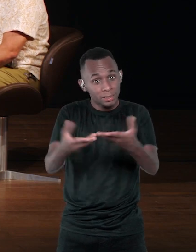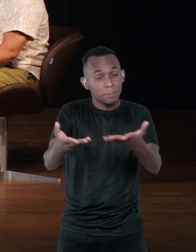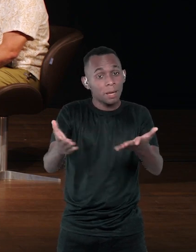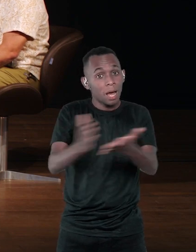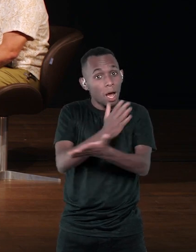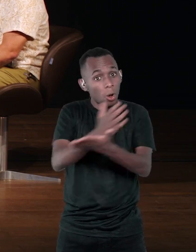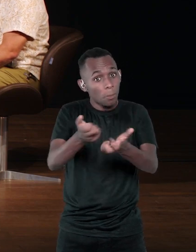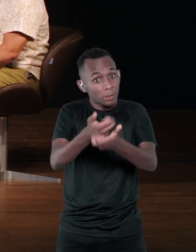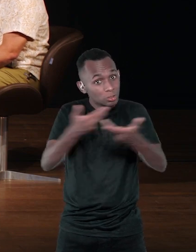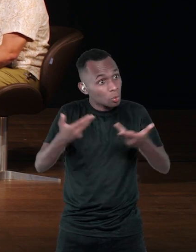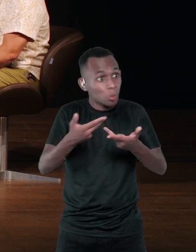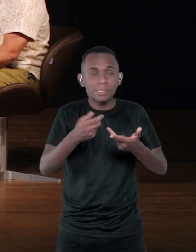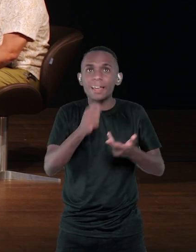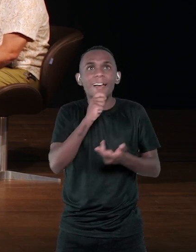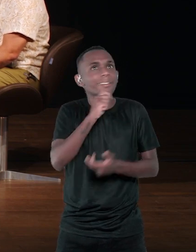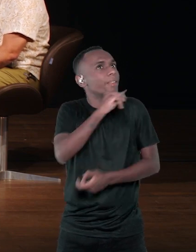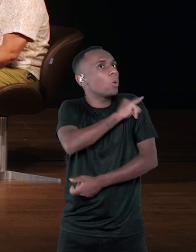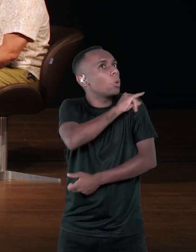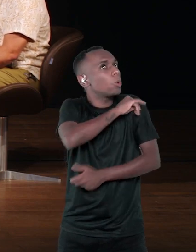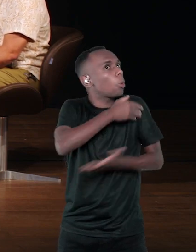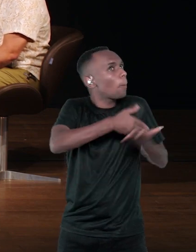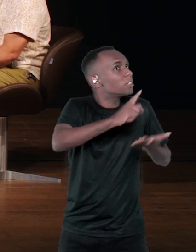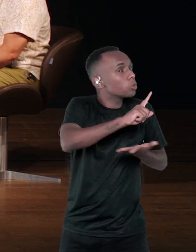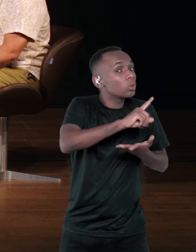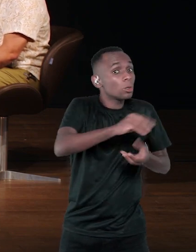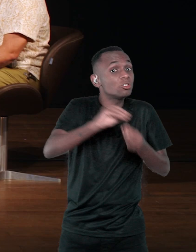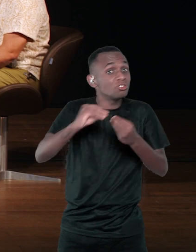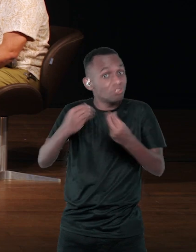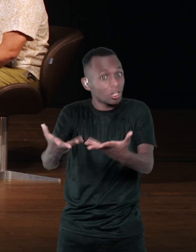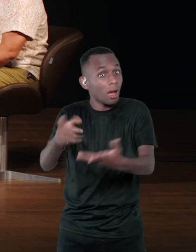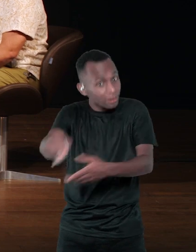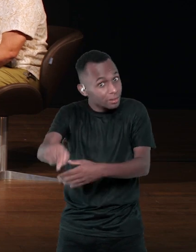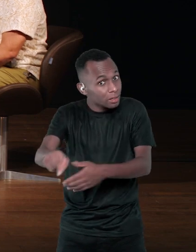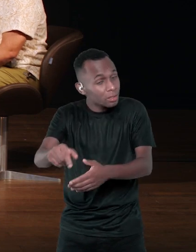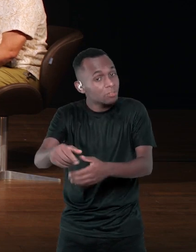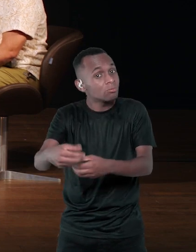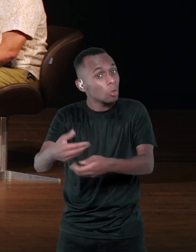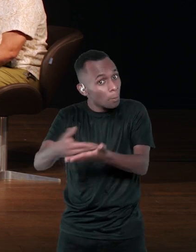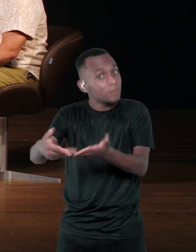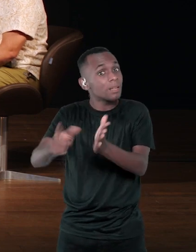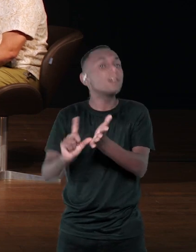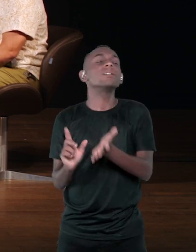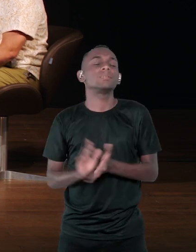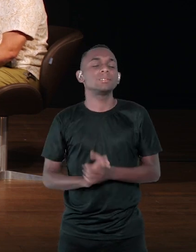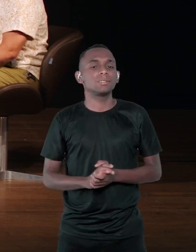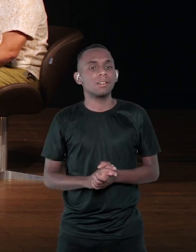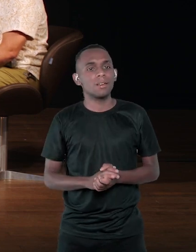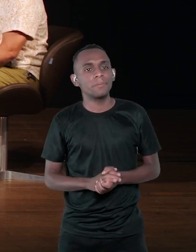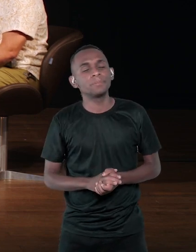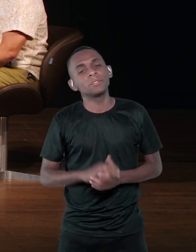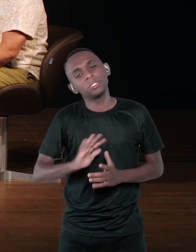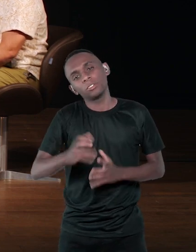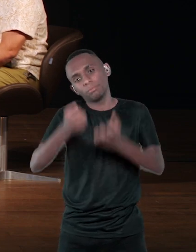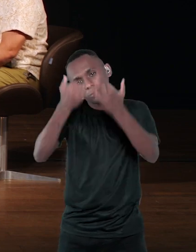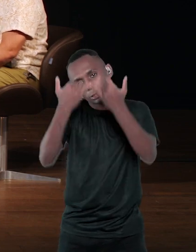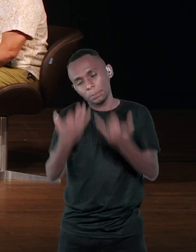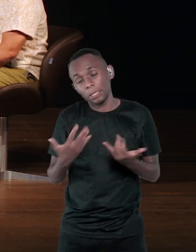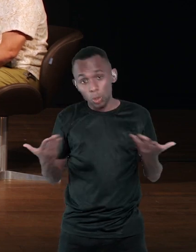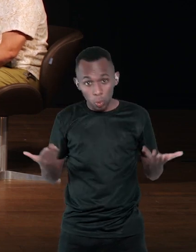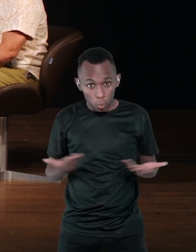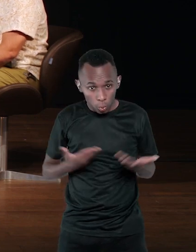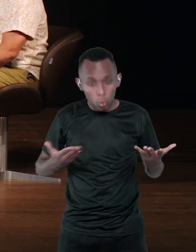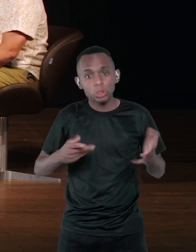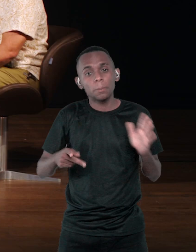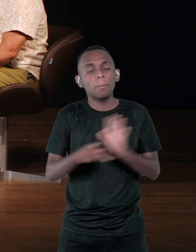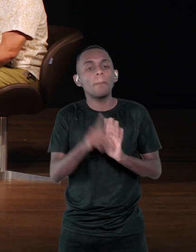gente nem começou no Rio, né? E já que estamos falando do Sempre um Papo de literatura, a gente já falei um pouquinho hoje, dos